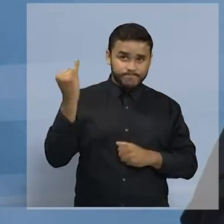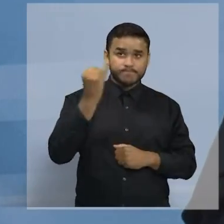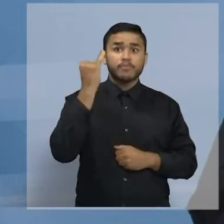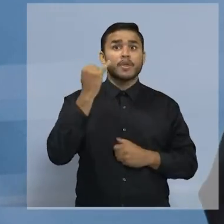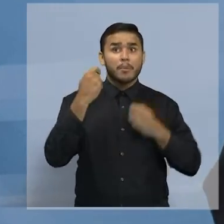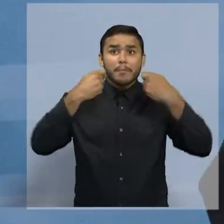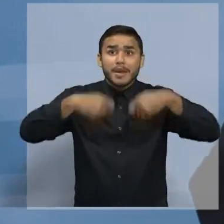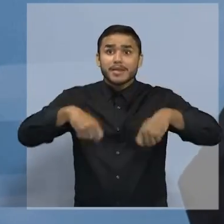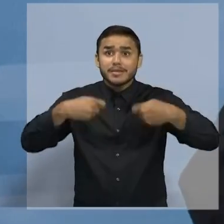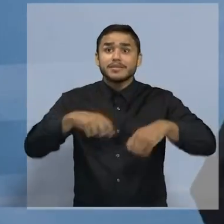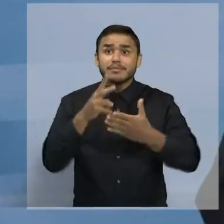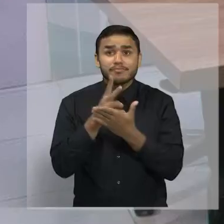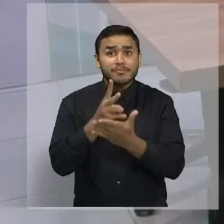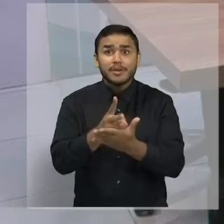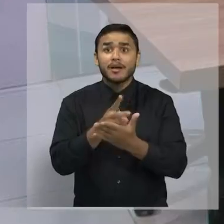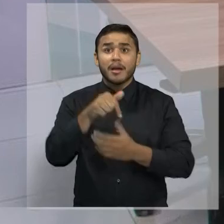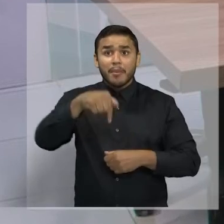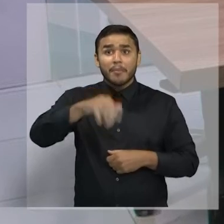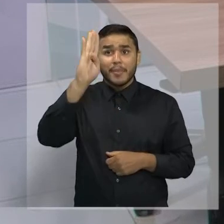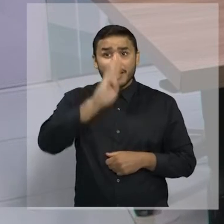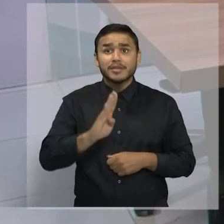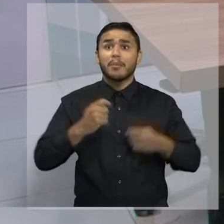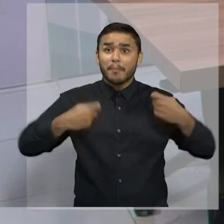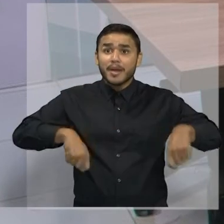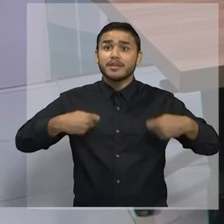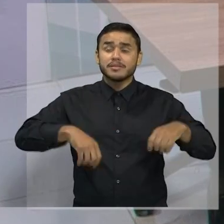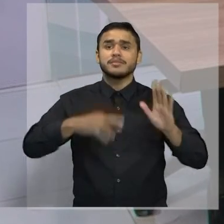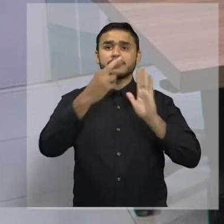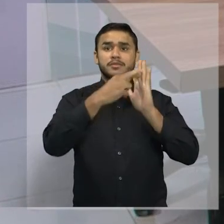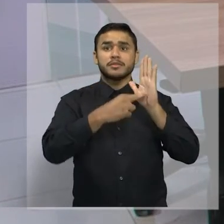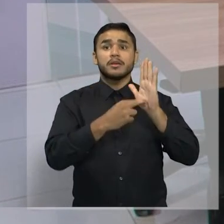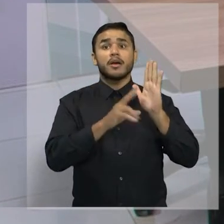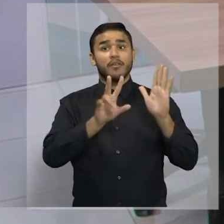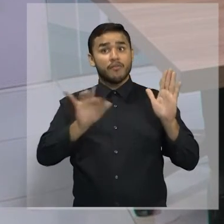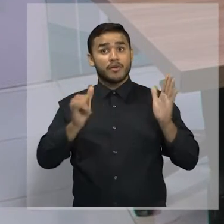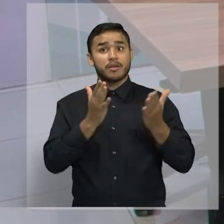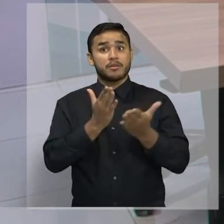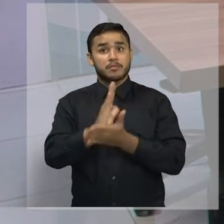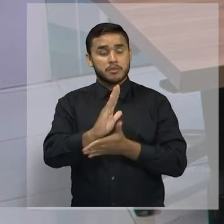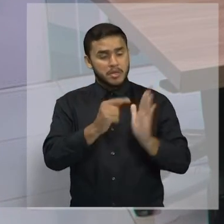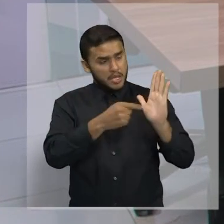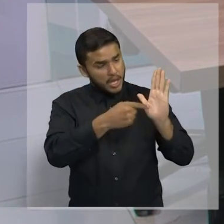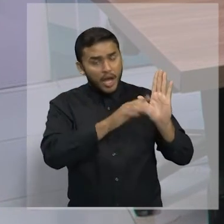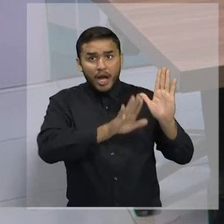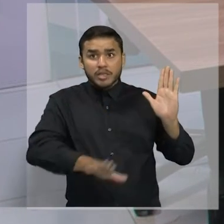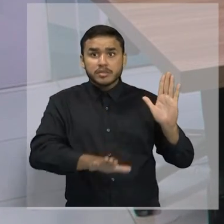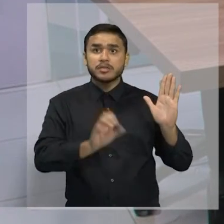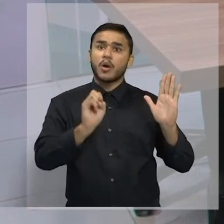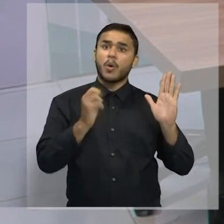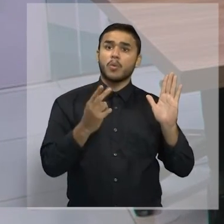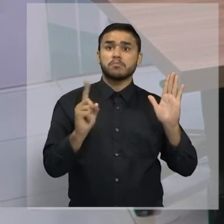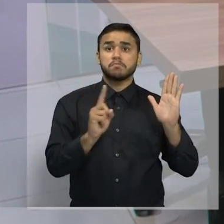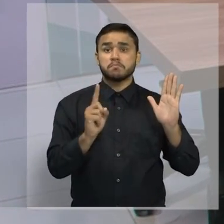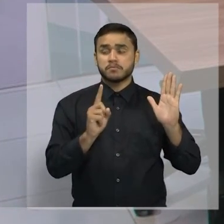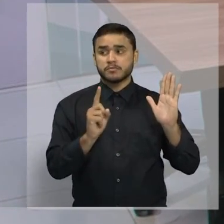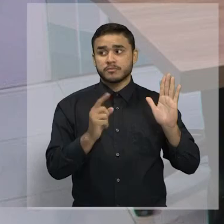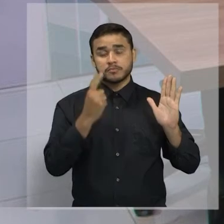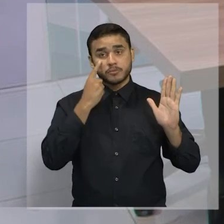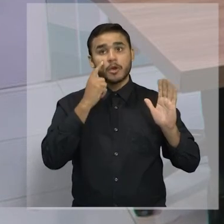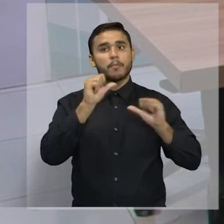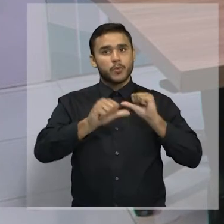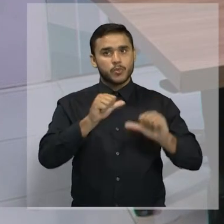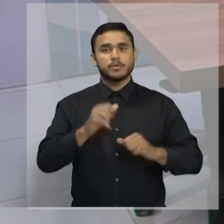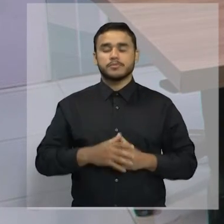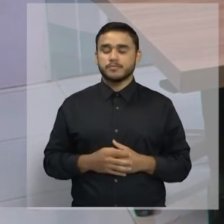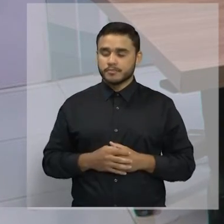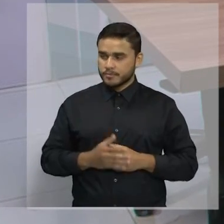inexorável. O Brasil reclama esta reforma, portanto, ela terá que ser aprovada, não do jeito que o governo está propondo. Né? Perfeito.